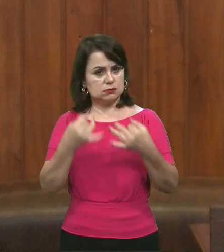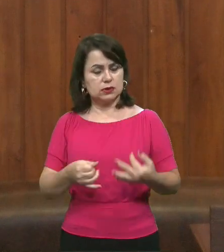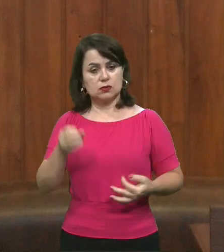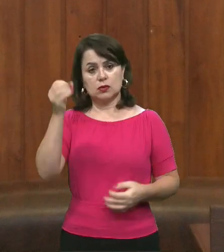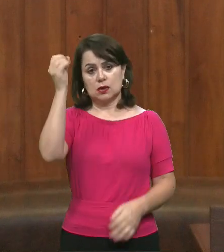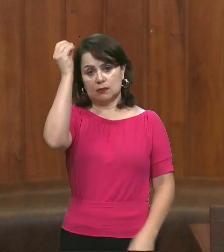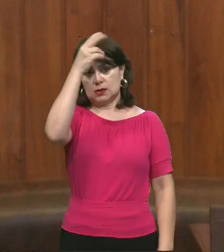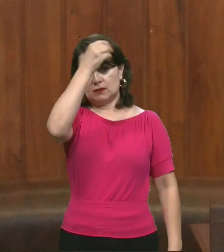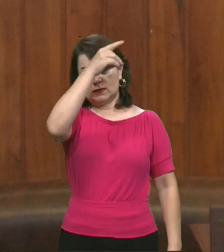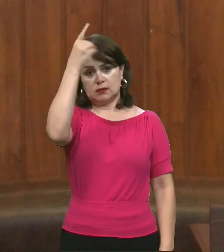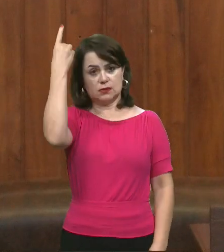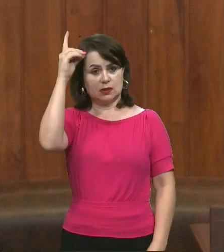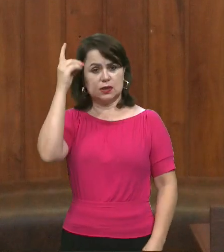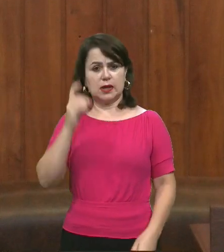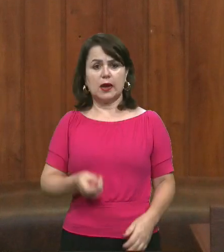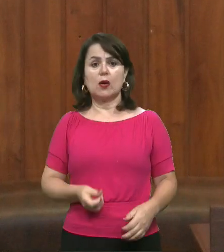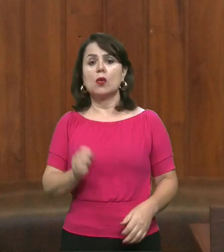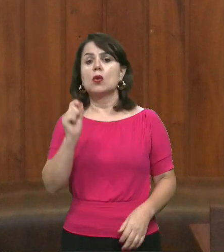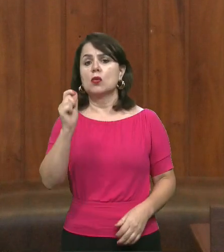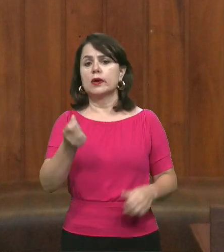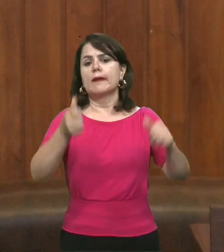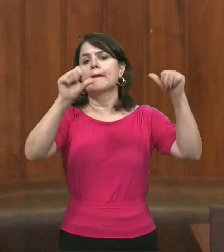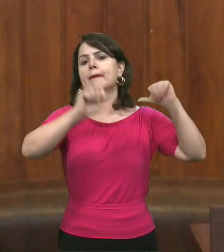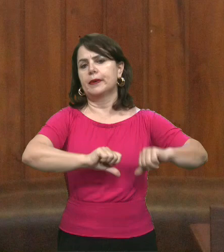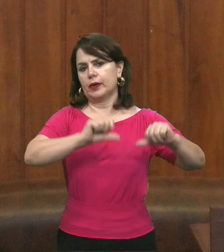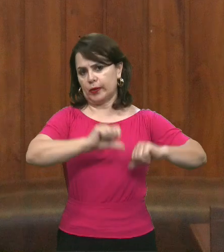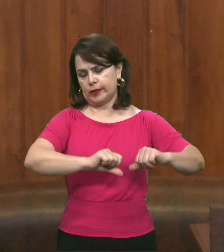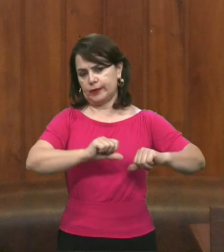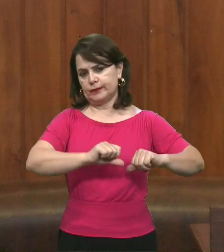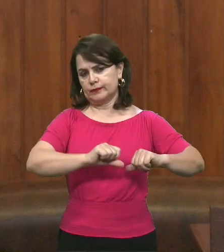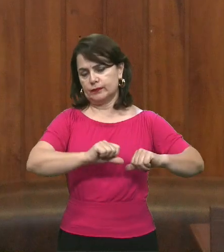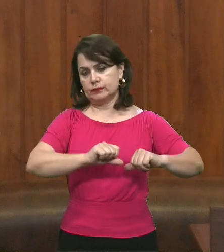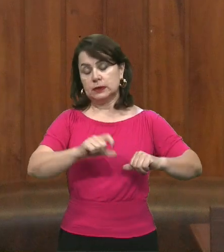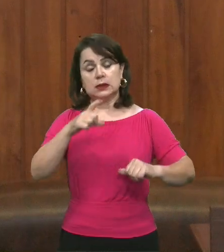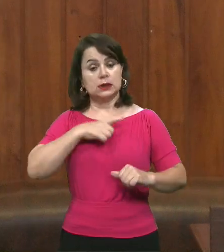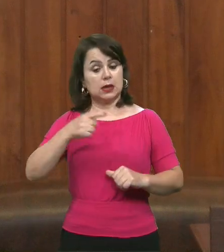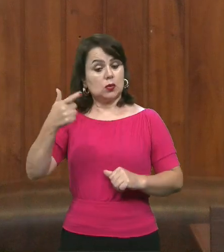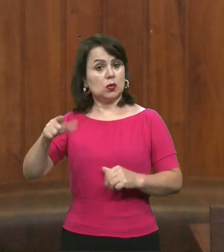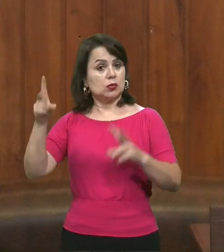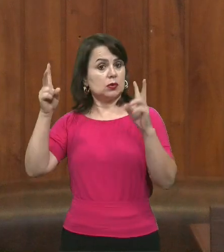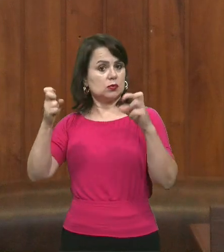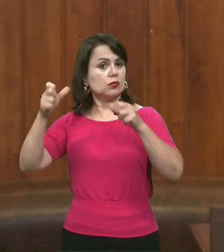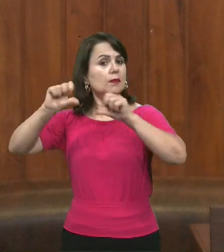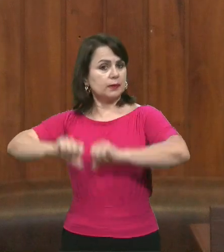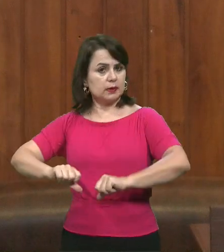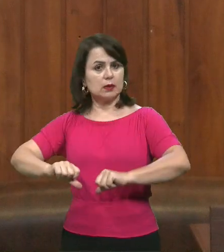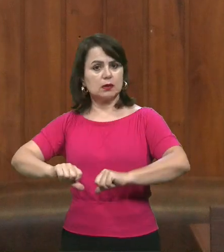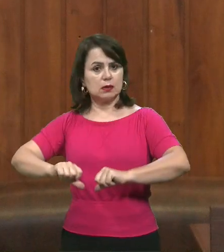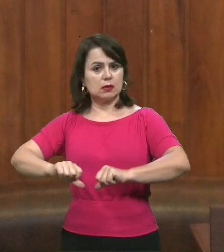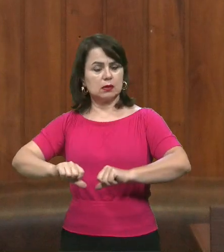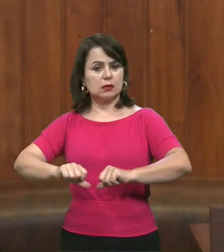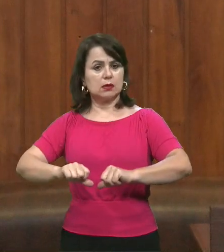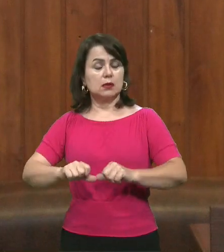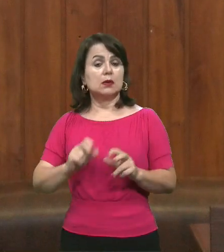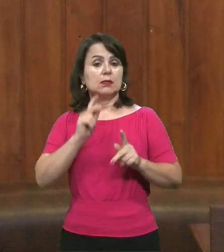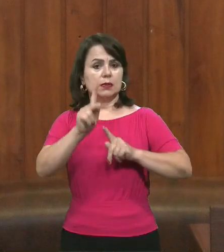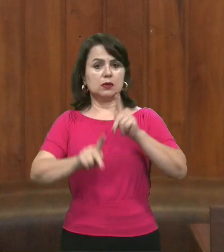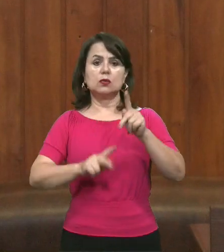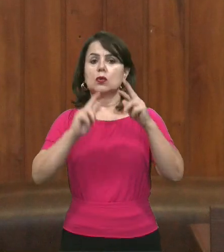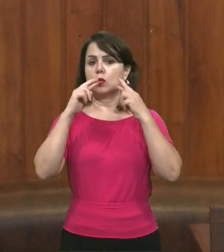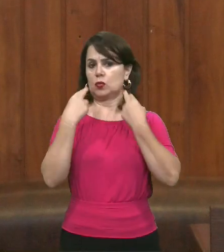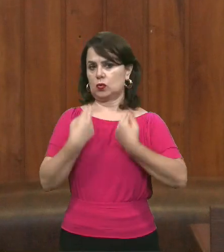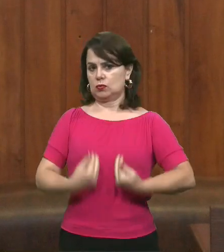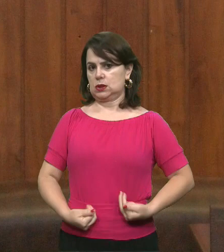o pior prefeito da história de Marília. Mas tem coisa pior, tem coisa pior. Como ser humano, como